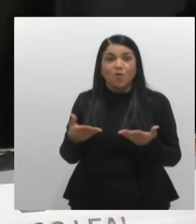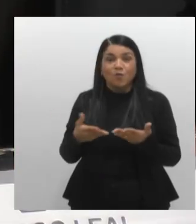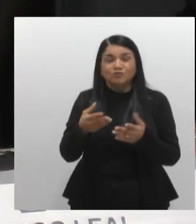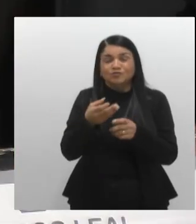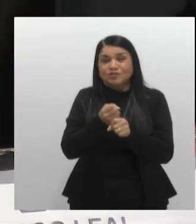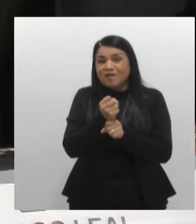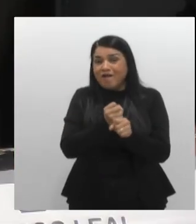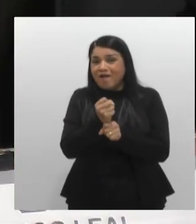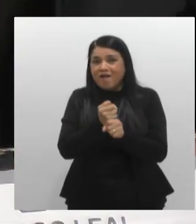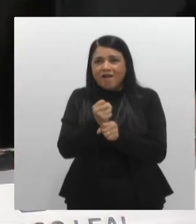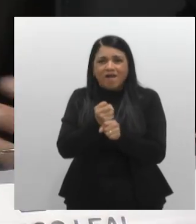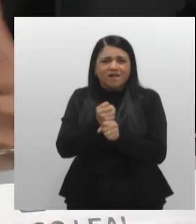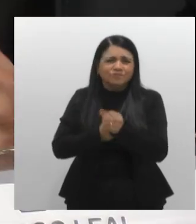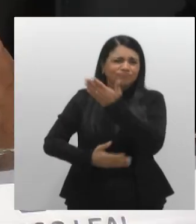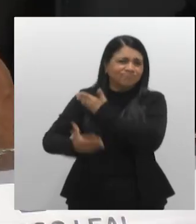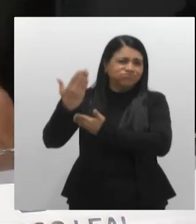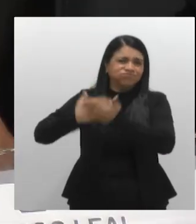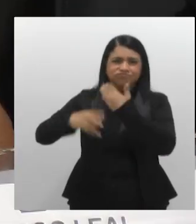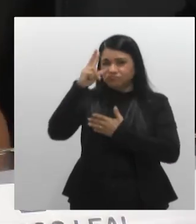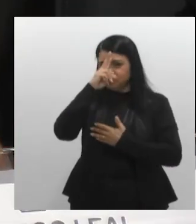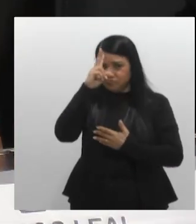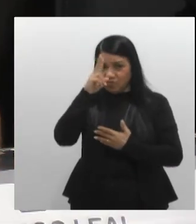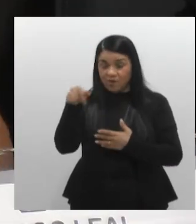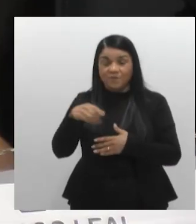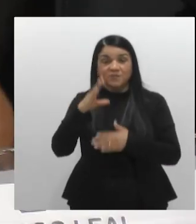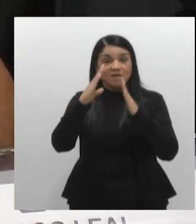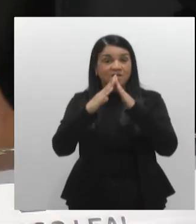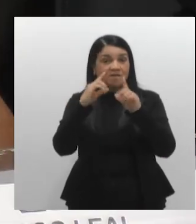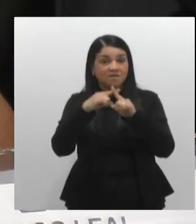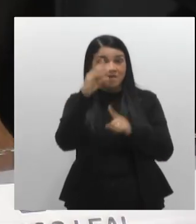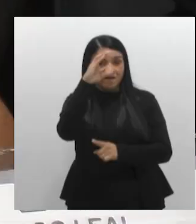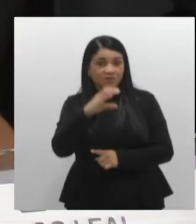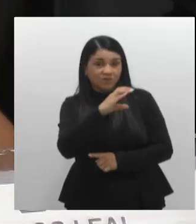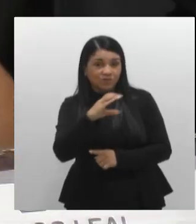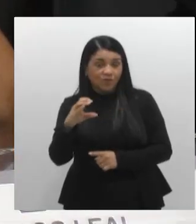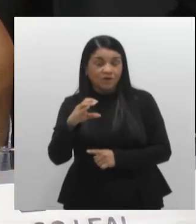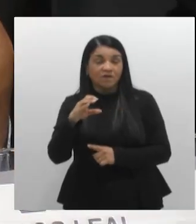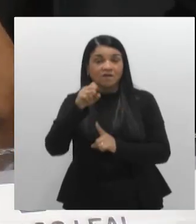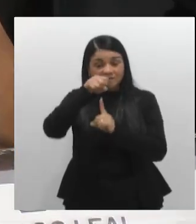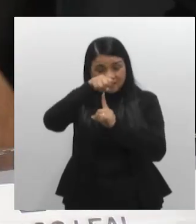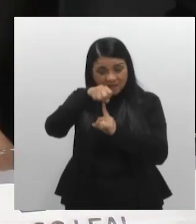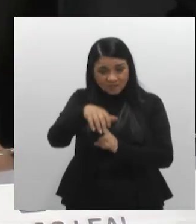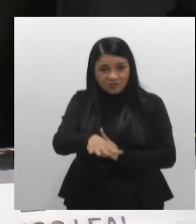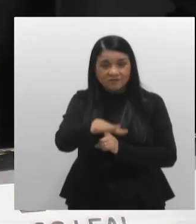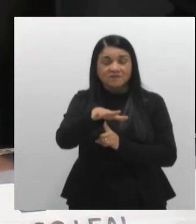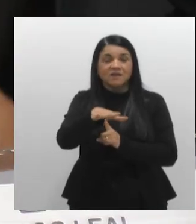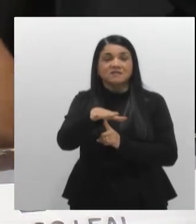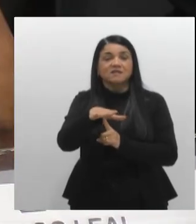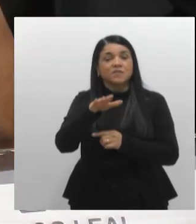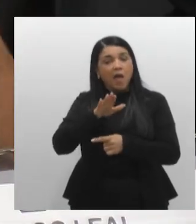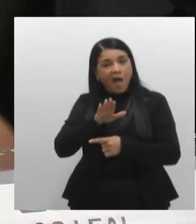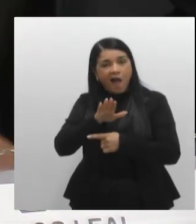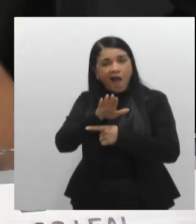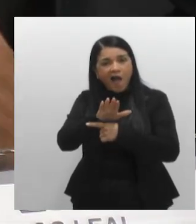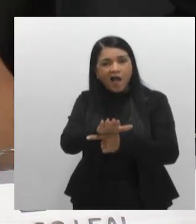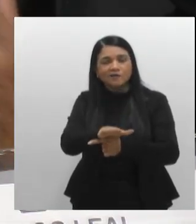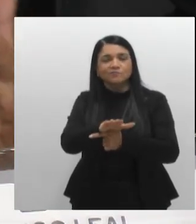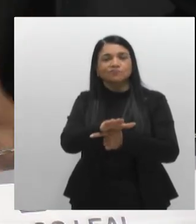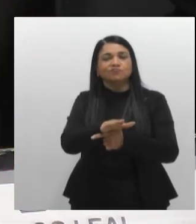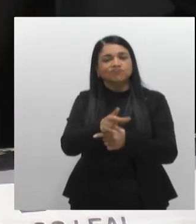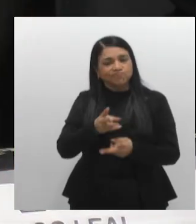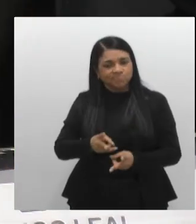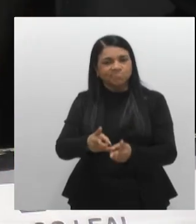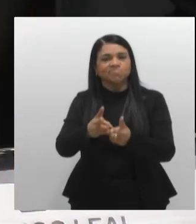anos e anos. E a Igreja Católica Apostólica Romana, a Arquidiocese do Rio de Janeiro, contribui e